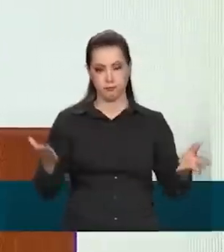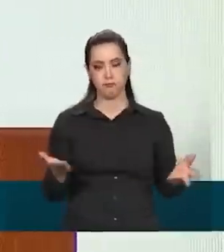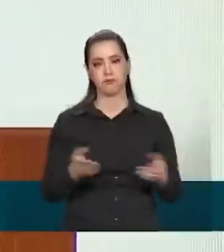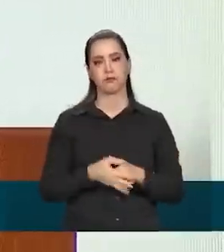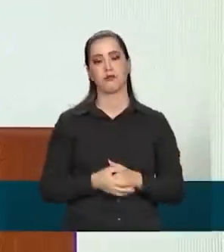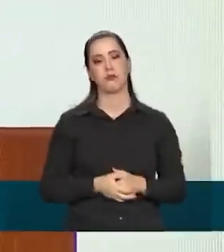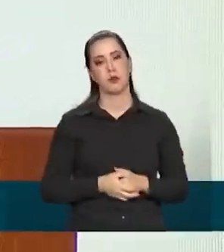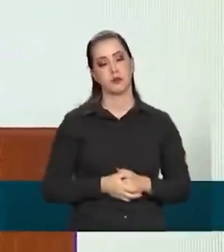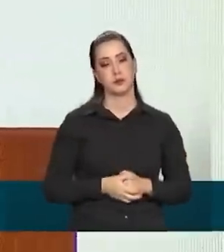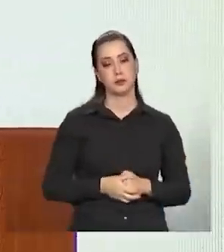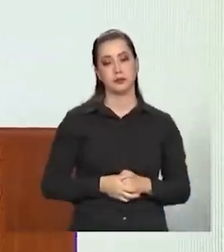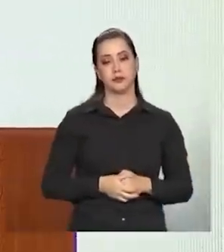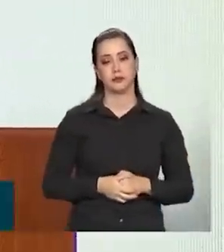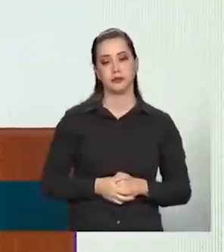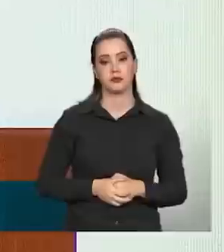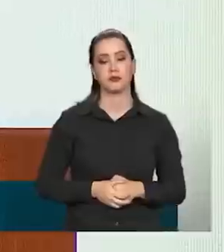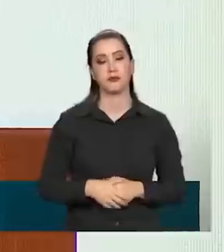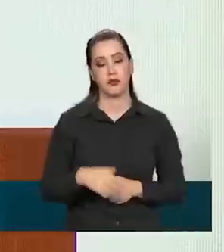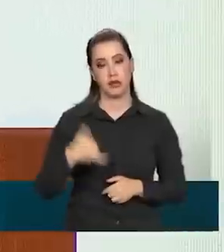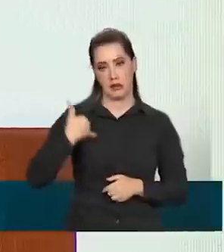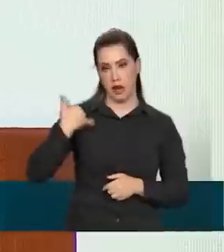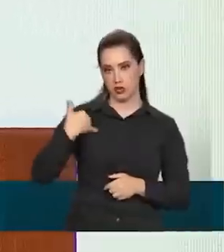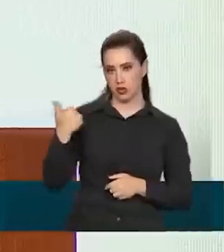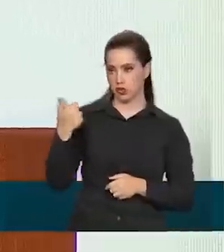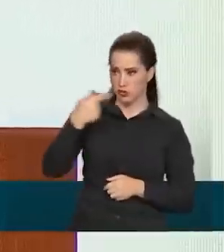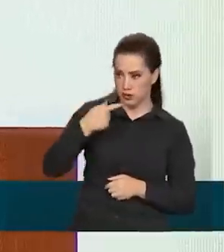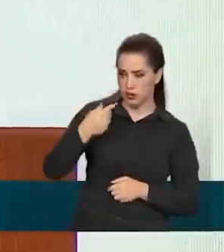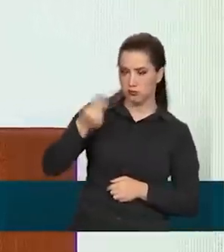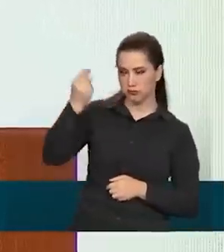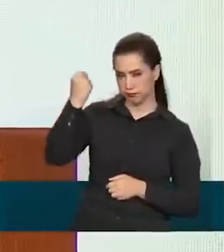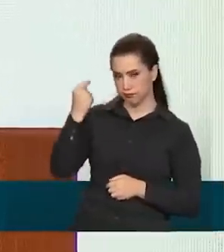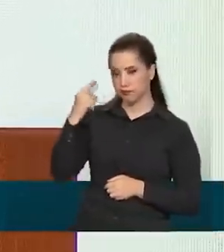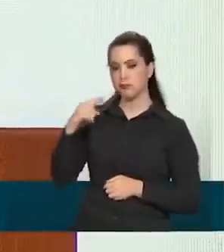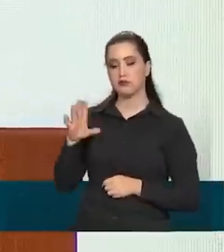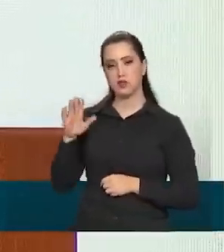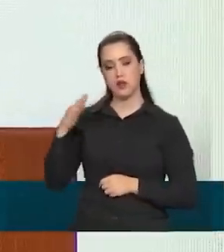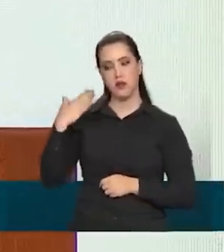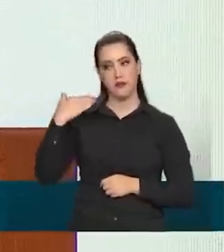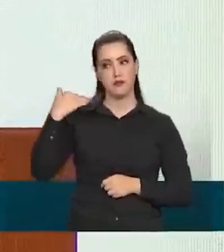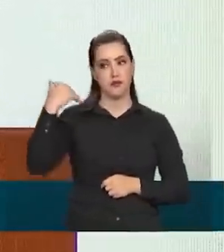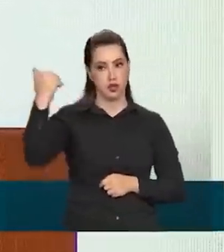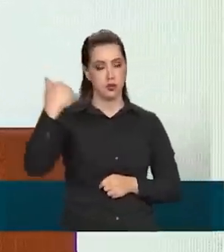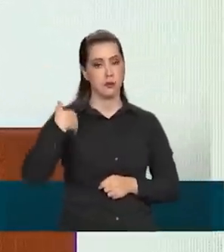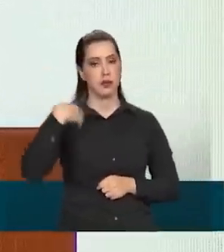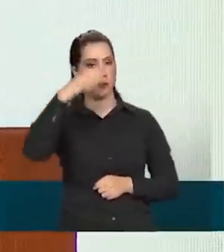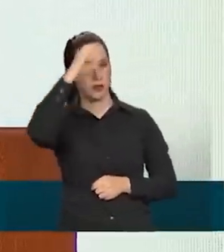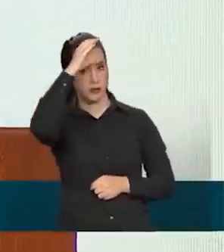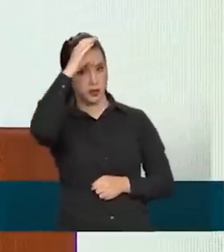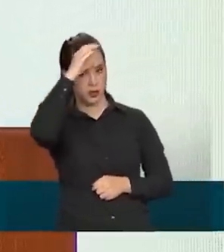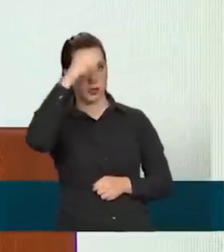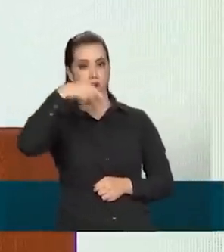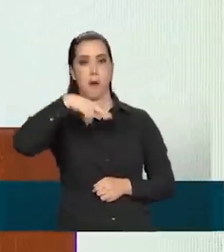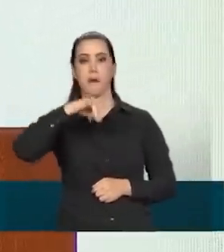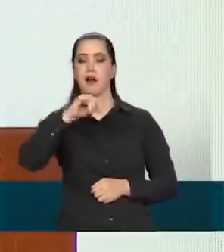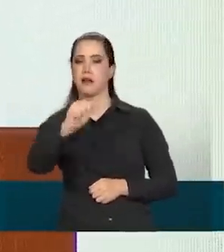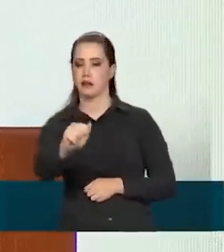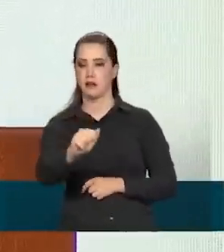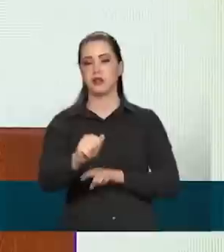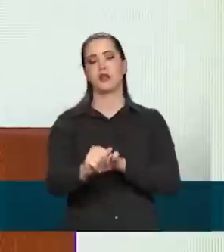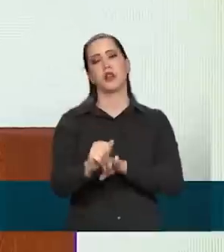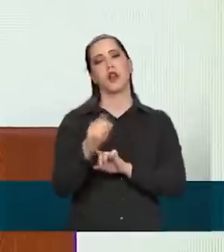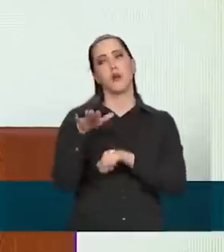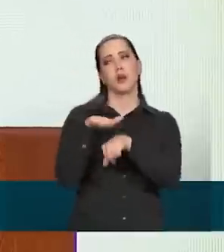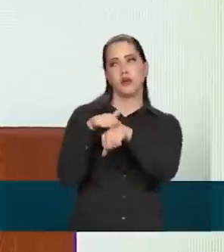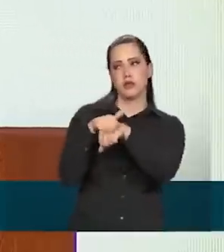vocês. Quando eu tinha 17 anos, fui chamada por minha tia Maria Santana